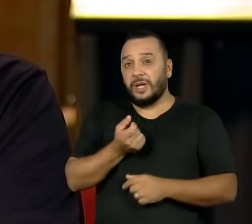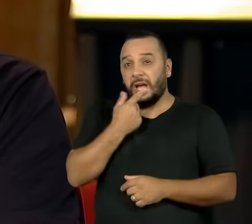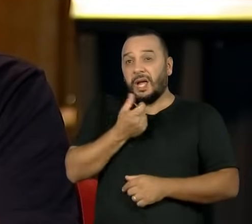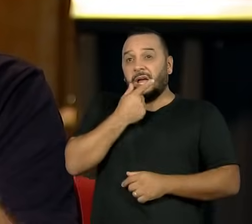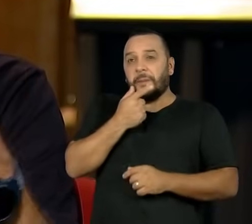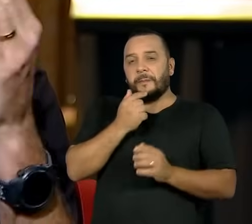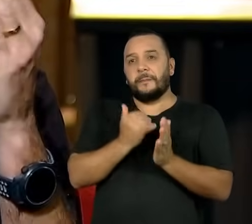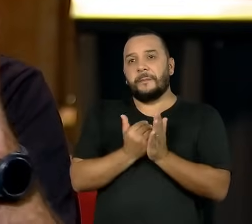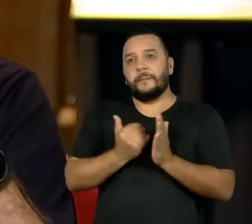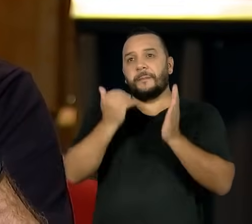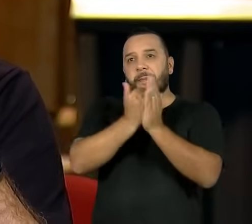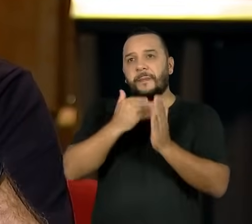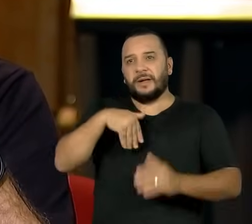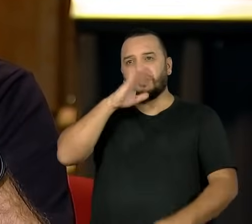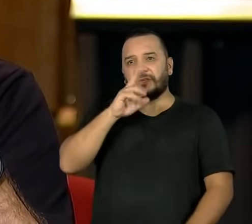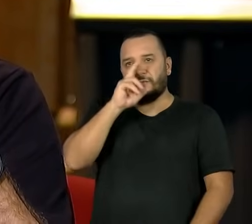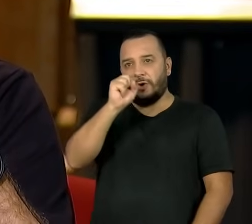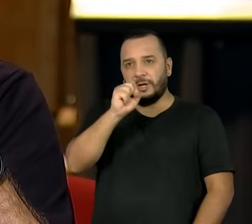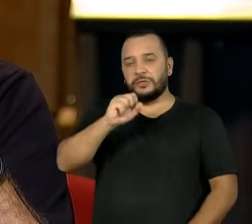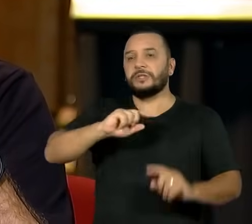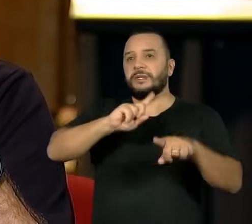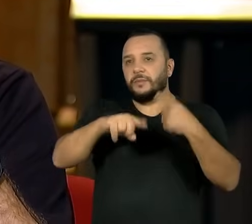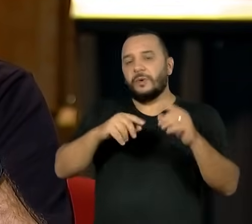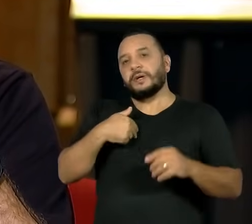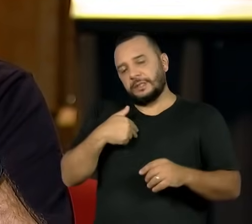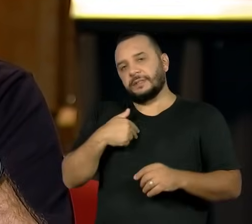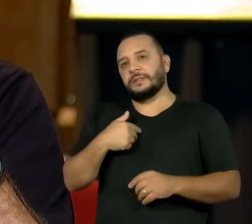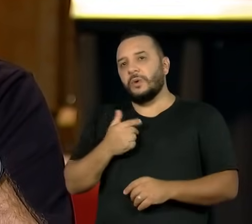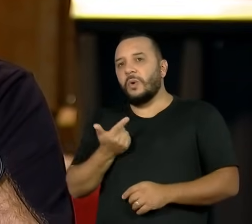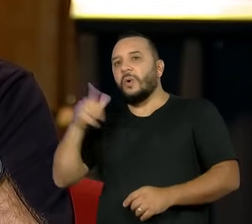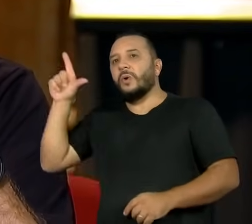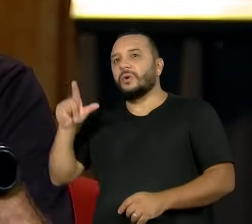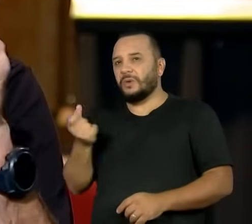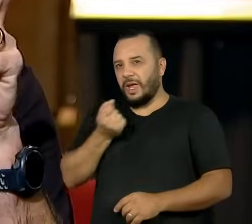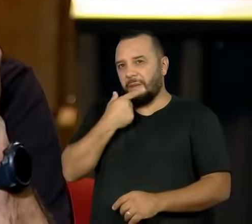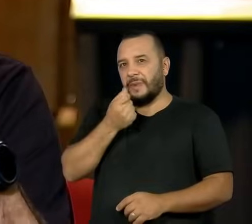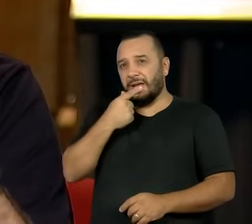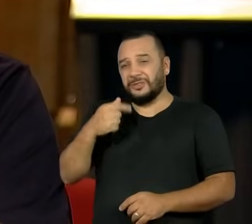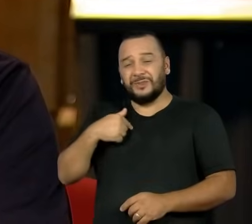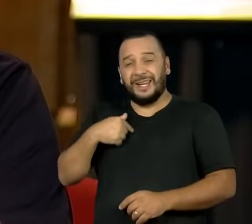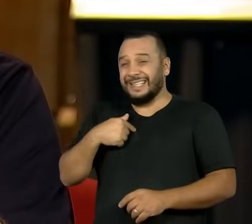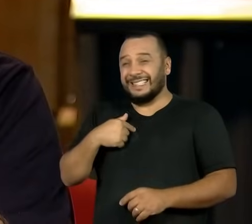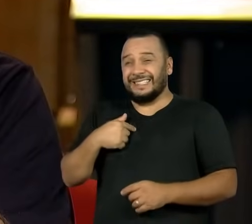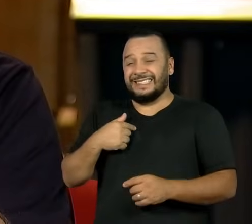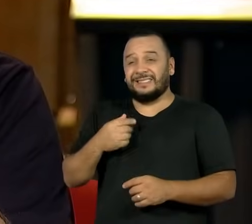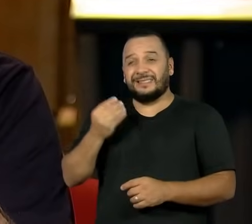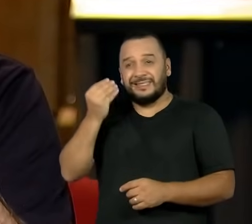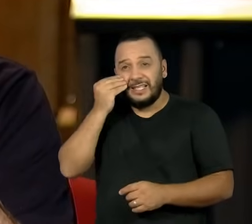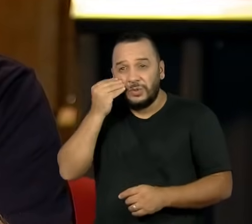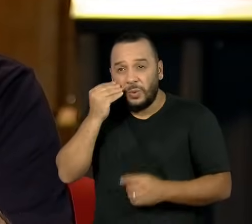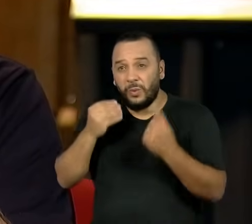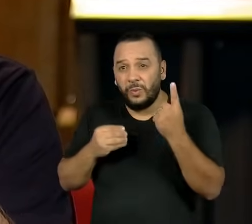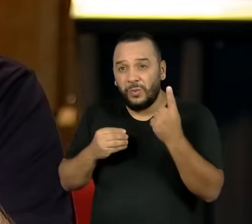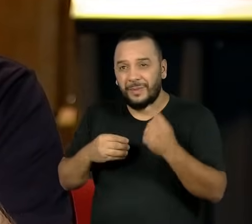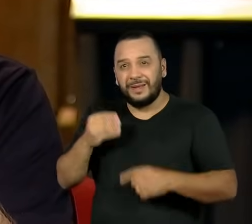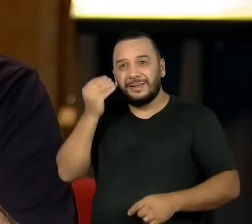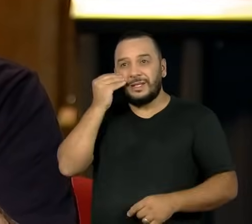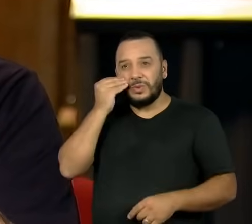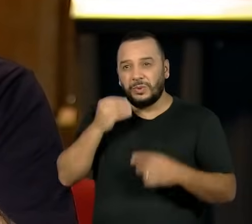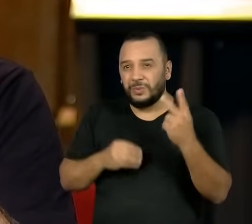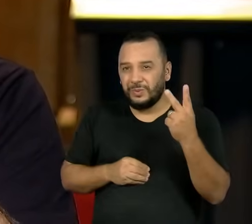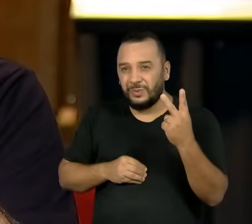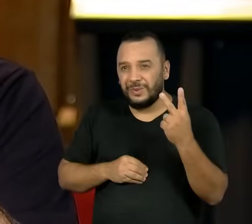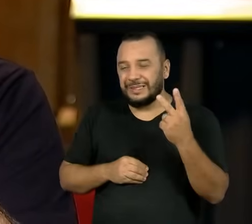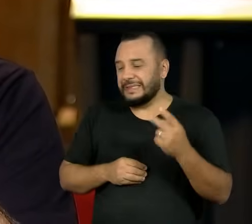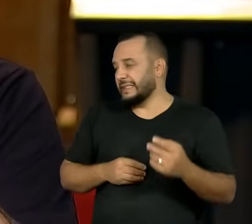a medicação, sua chance cai para 30% de resposta. Se você tentou 2 e não respondeu, você